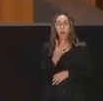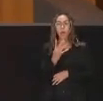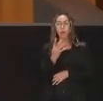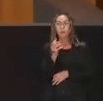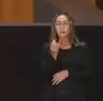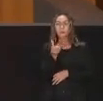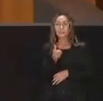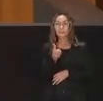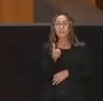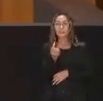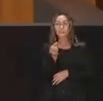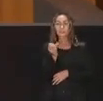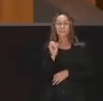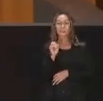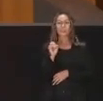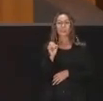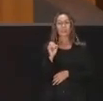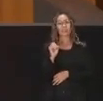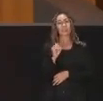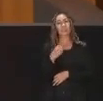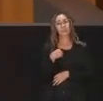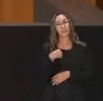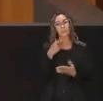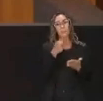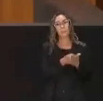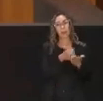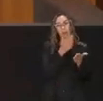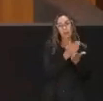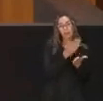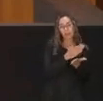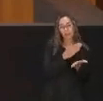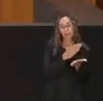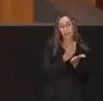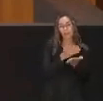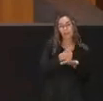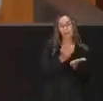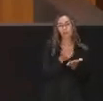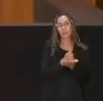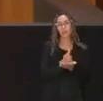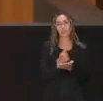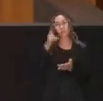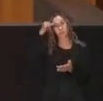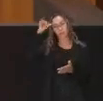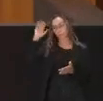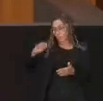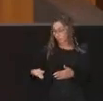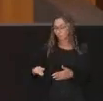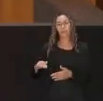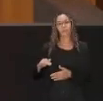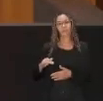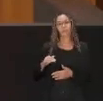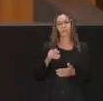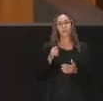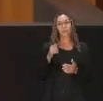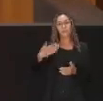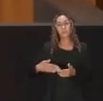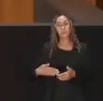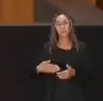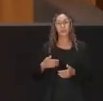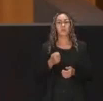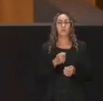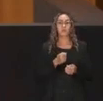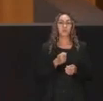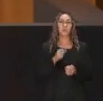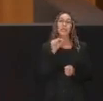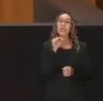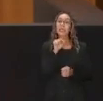R$ 4,60 que eu pago no boleto do bezerro para me cortar o GTA. Não teve baixa. E quem recarda